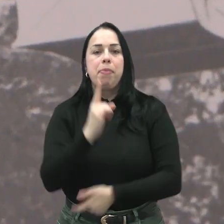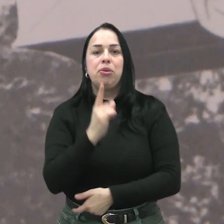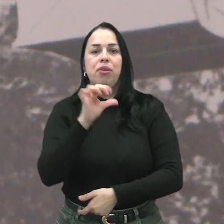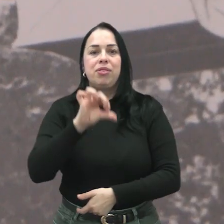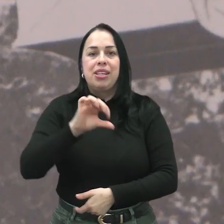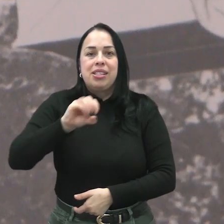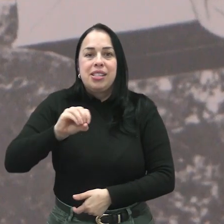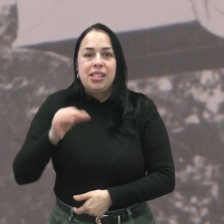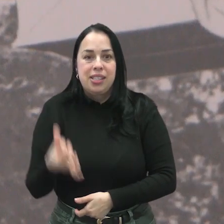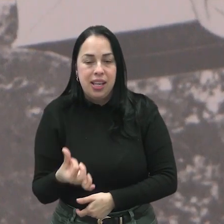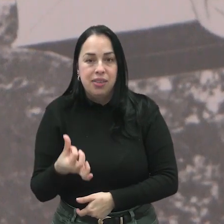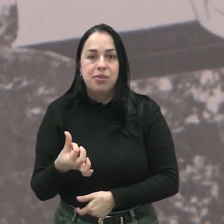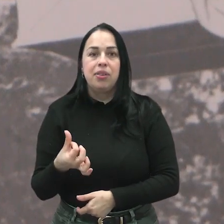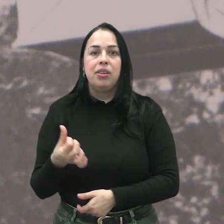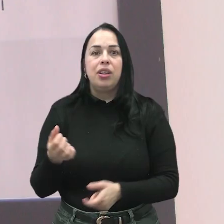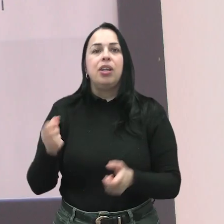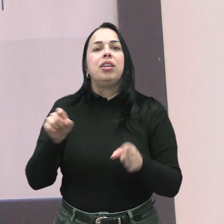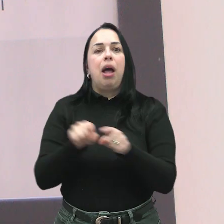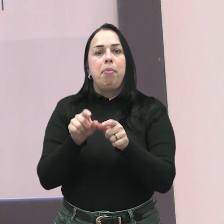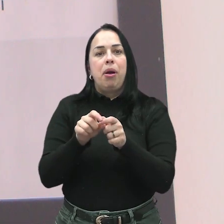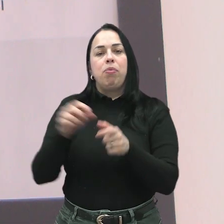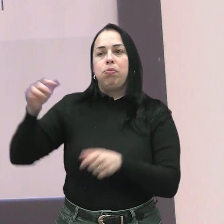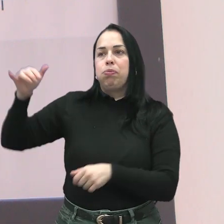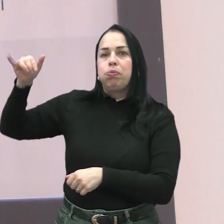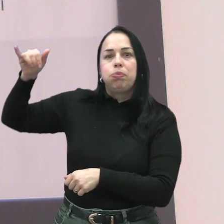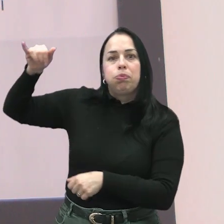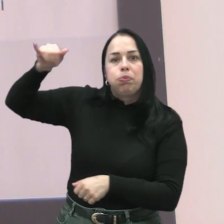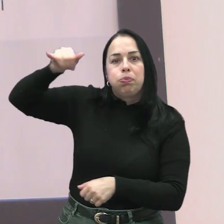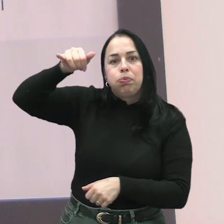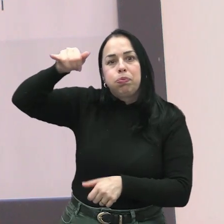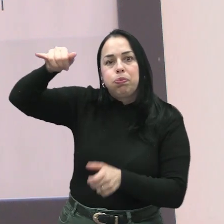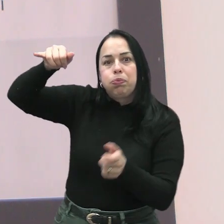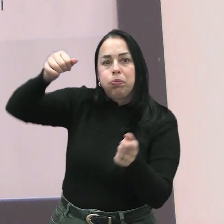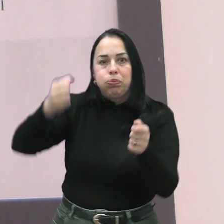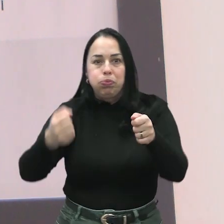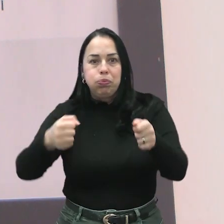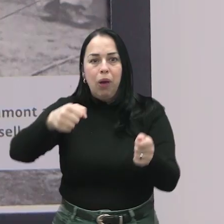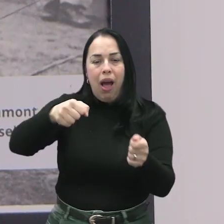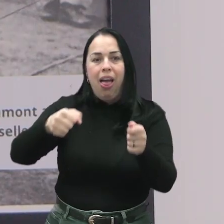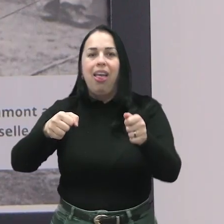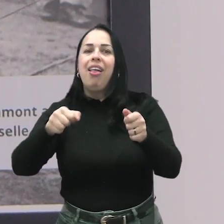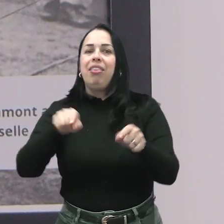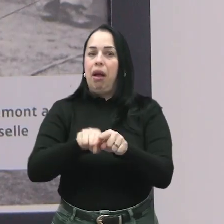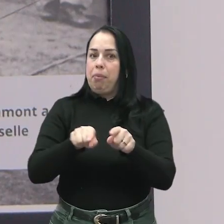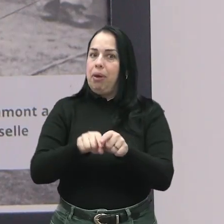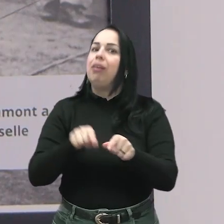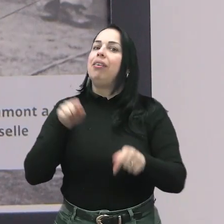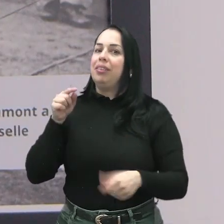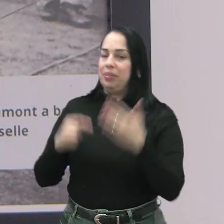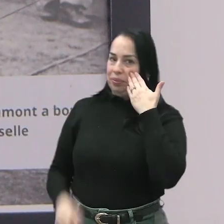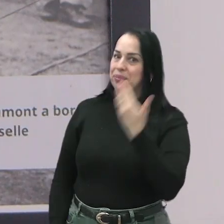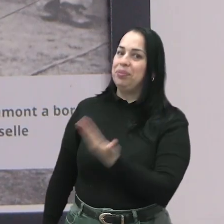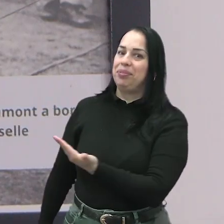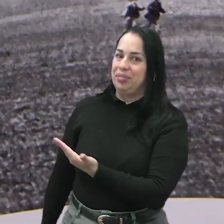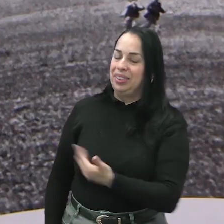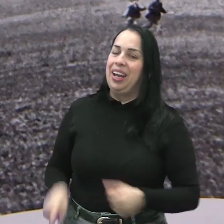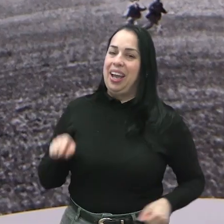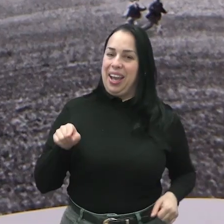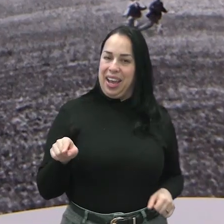em 1906. Do dirigível que contornou a Torre Eiffel ao elegante